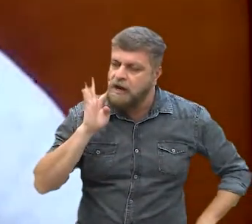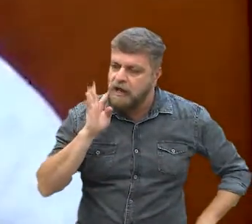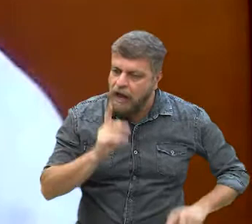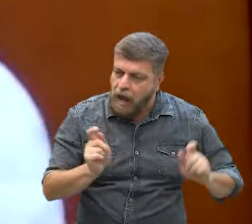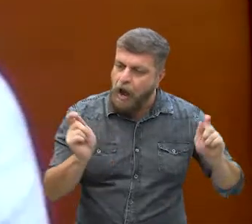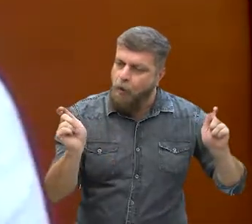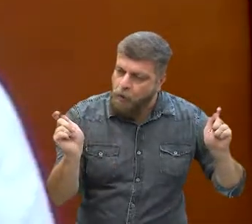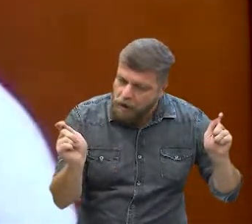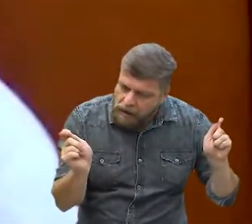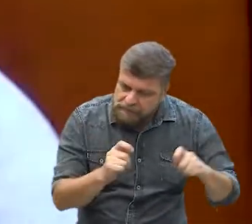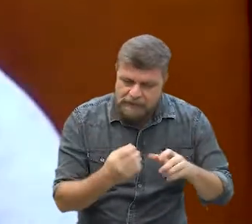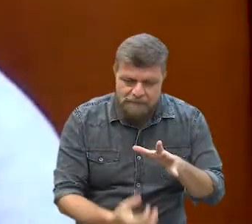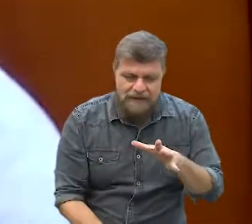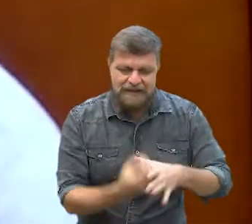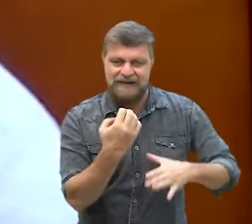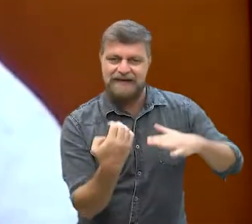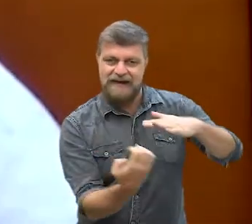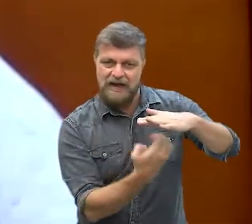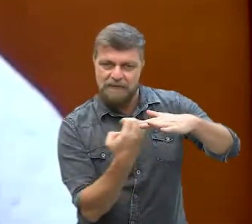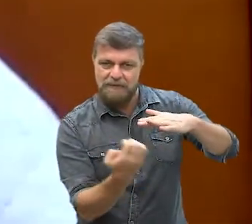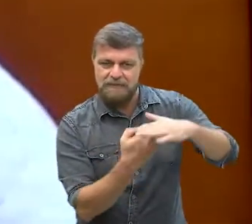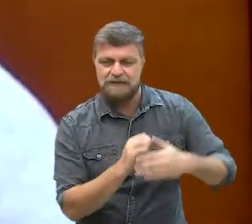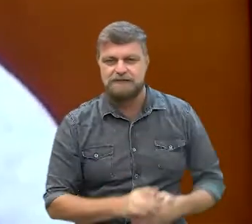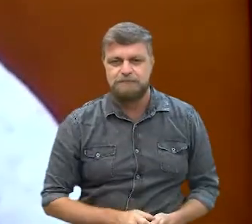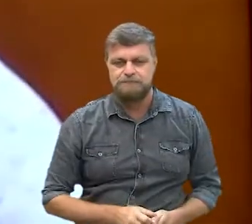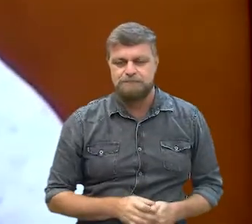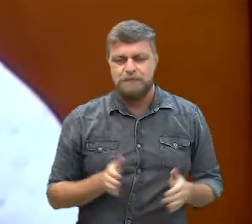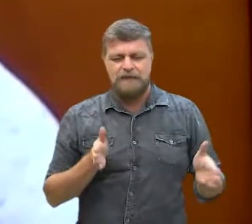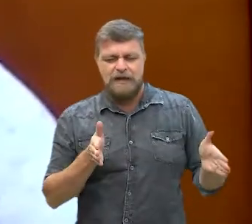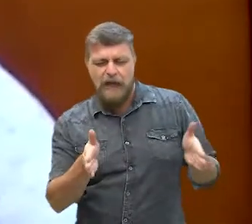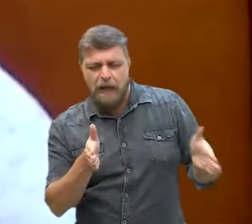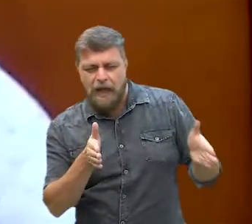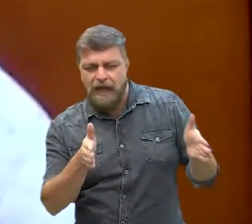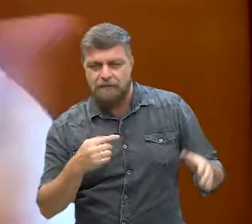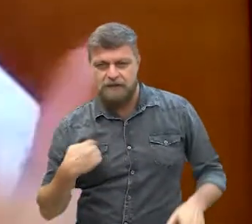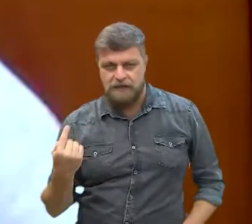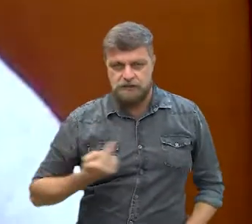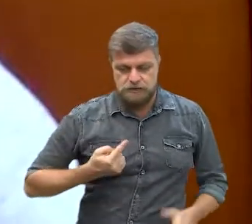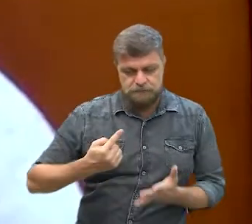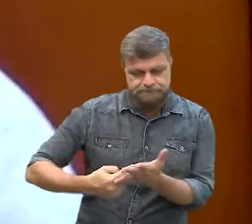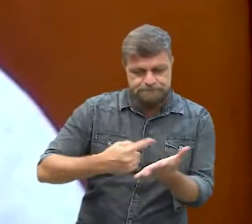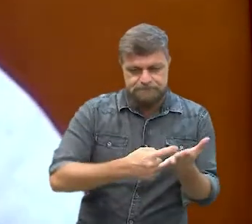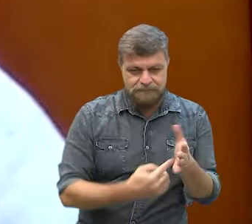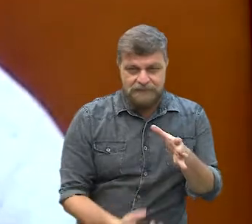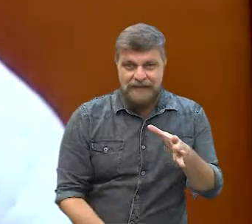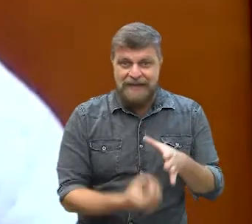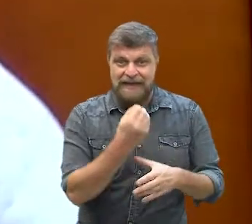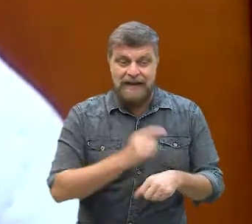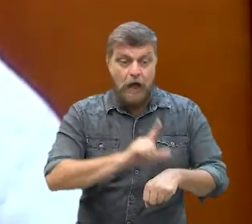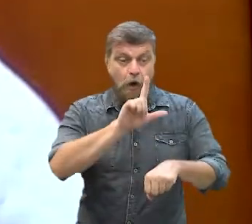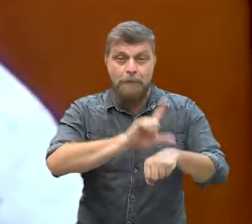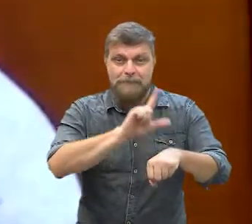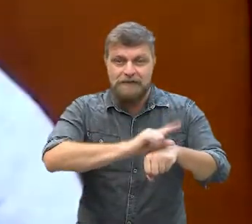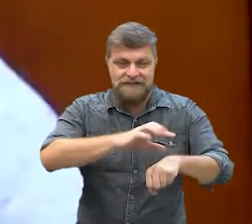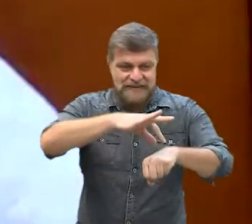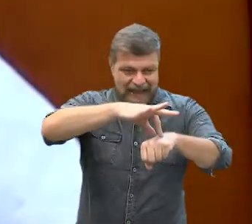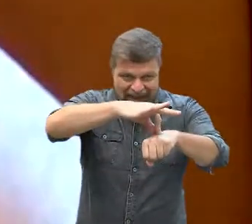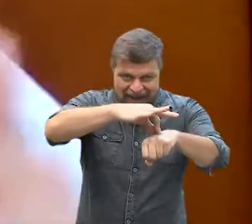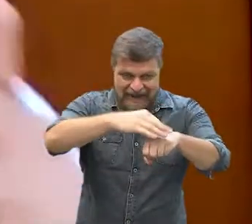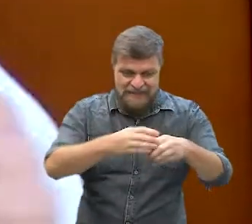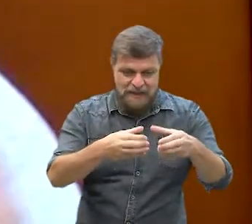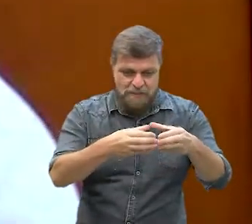é um negócio legal, Na época a gente chegou num acordo de montar uma hamburgueria, justamente porque era um